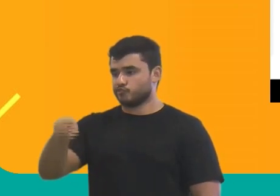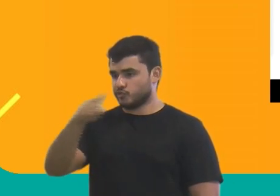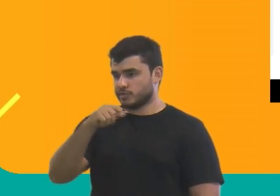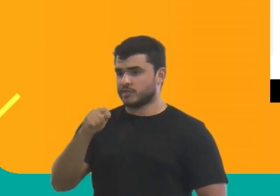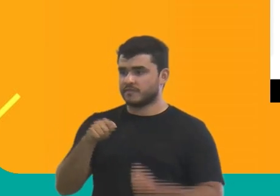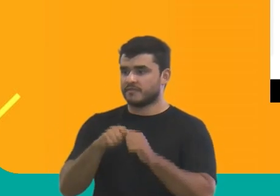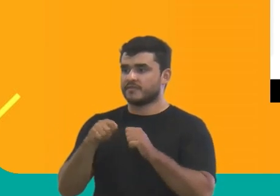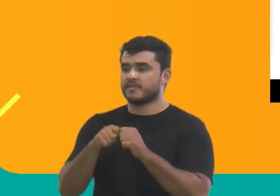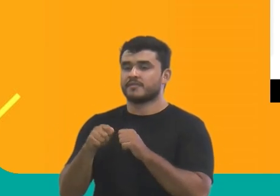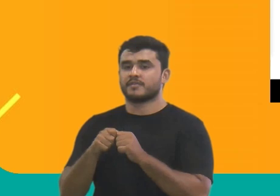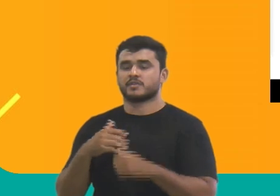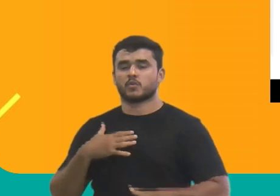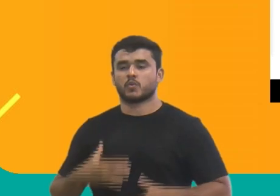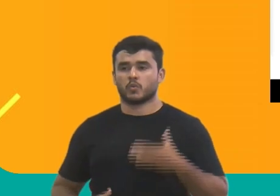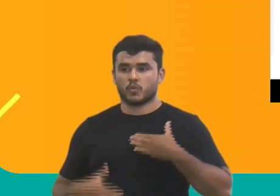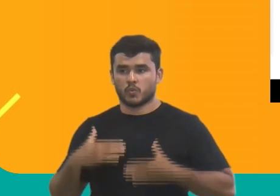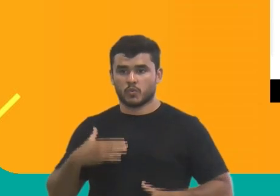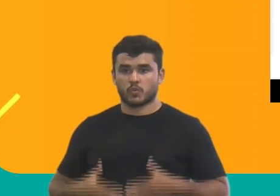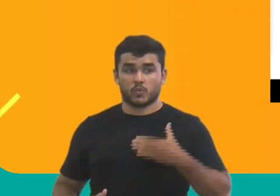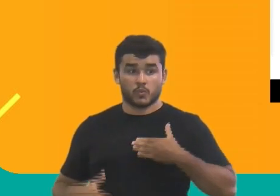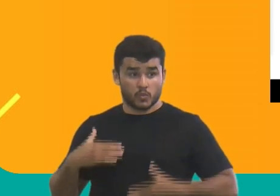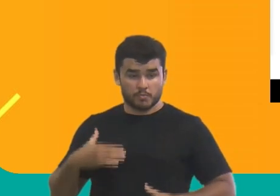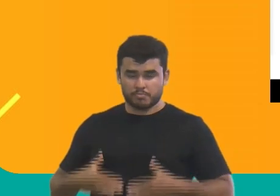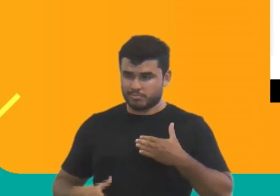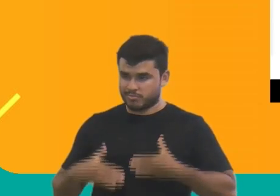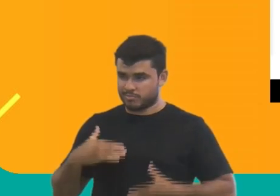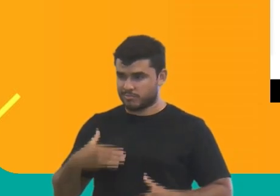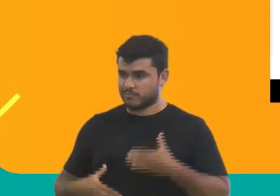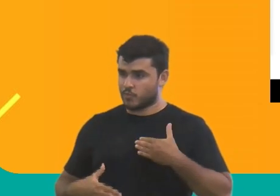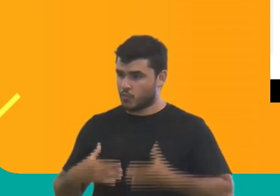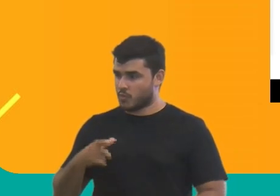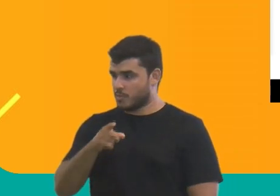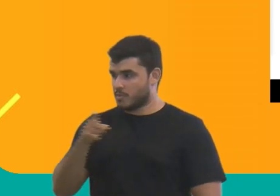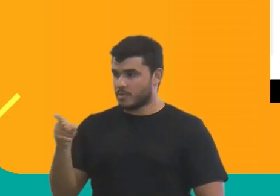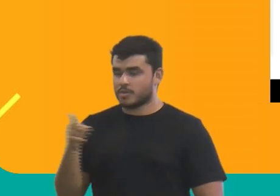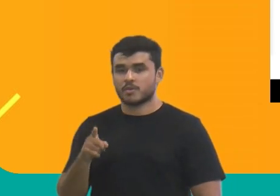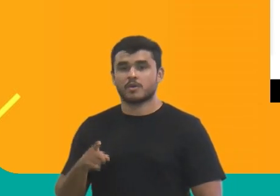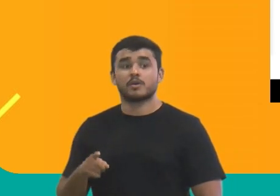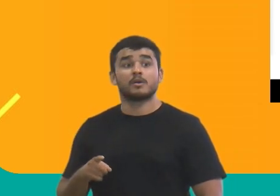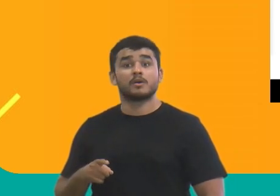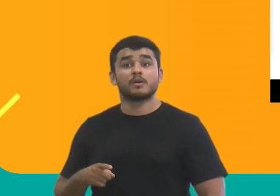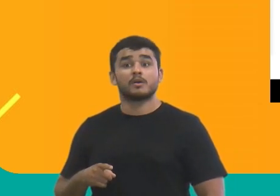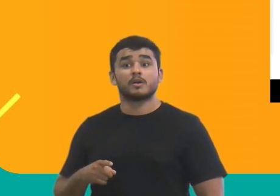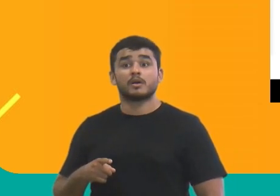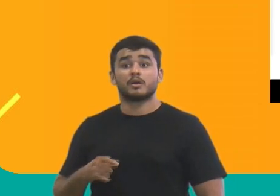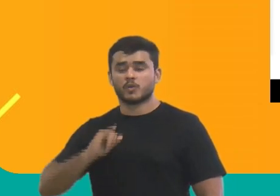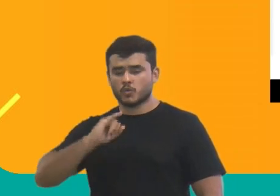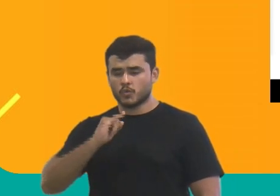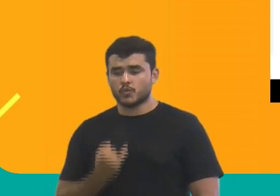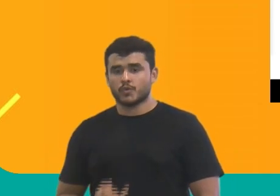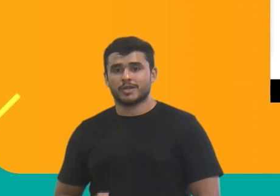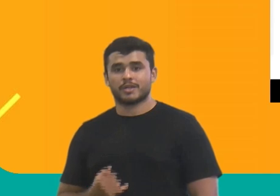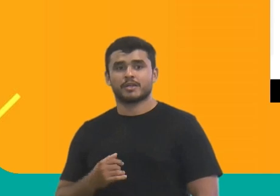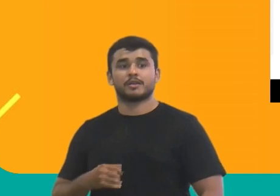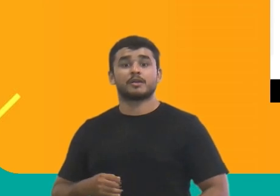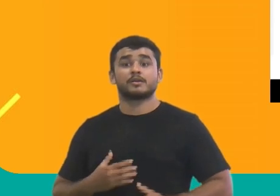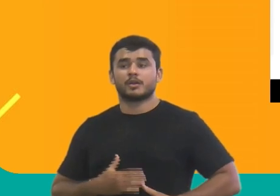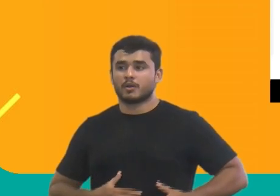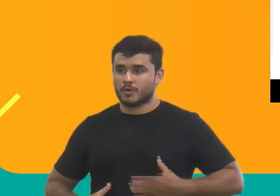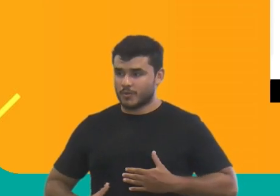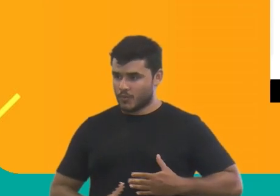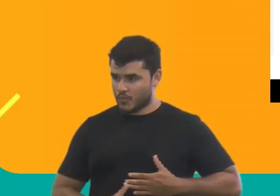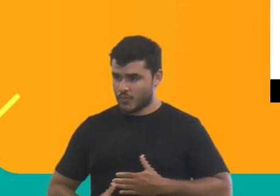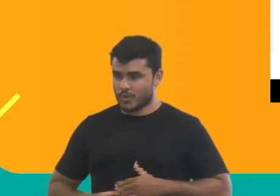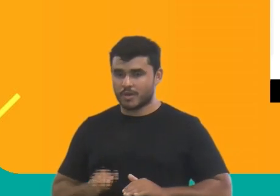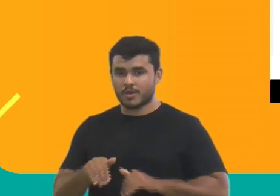uma drenagem linfática. Chique. Fina, só que não, mas finíssima. Enfim, né? Você entende, nossa